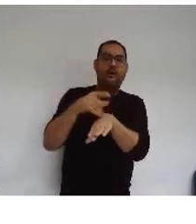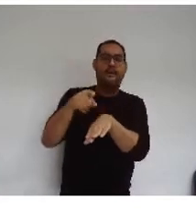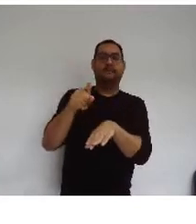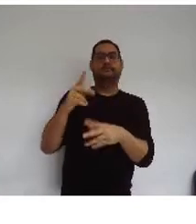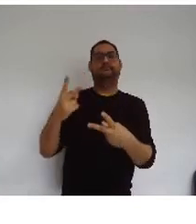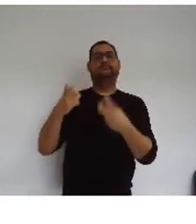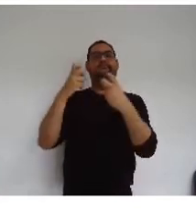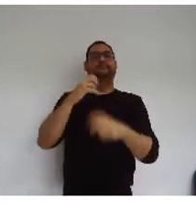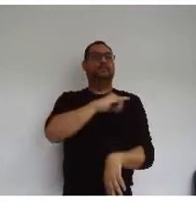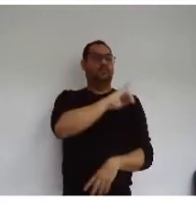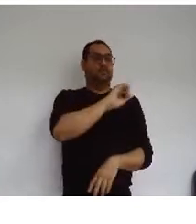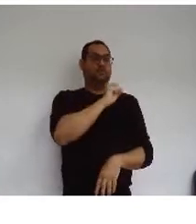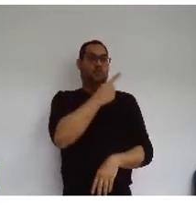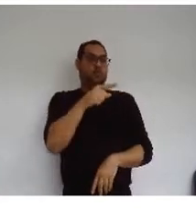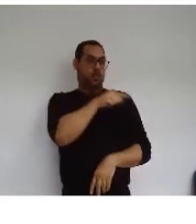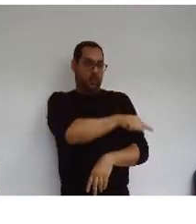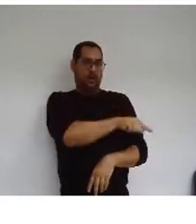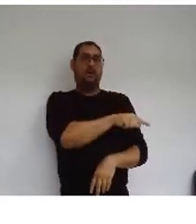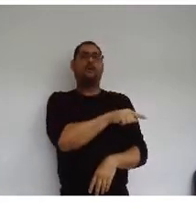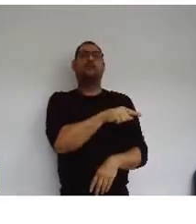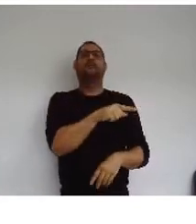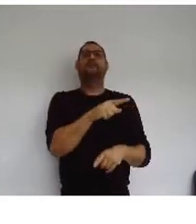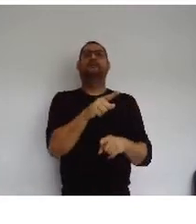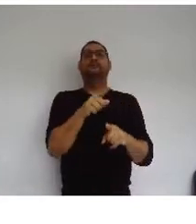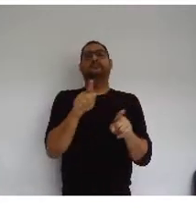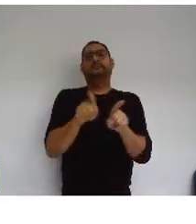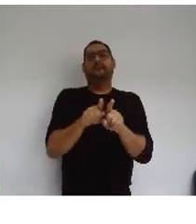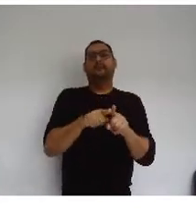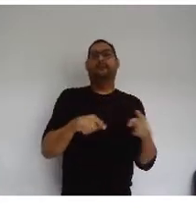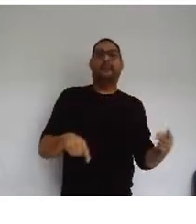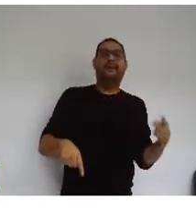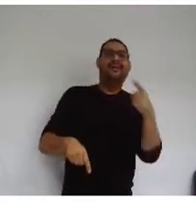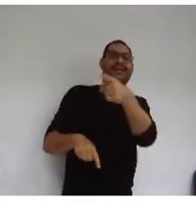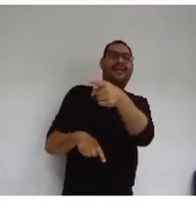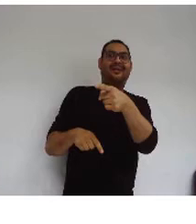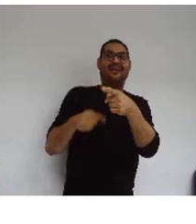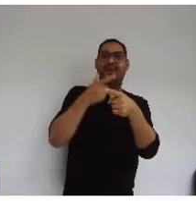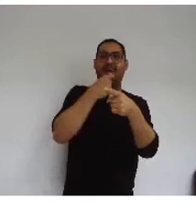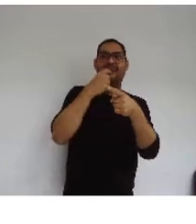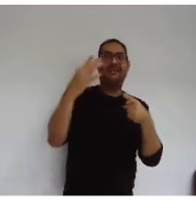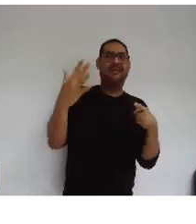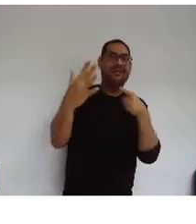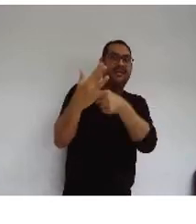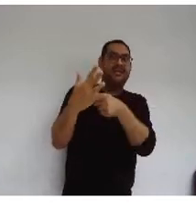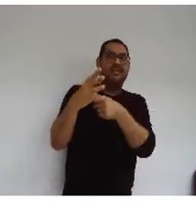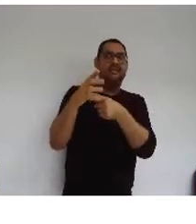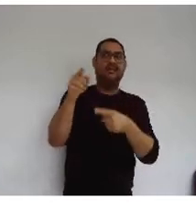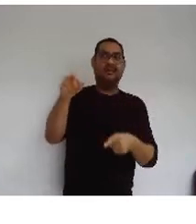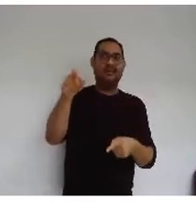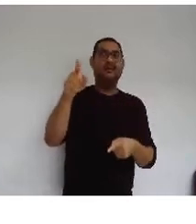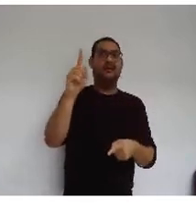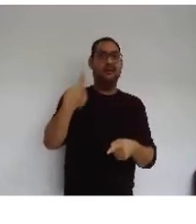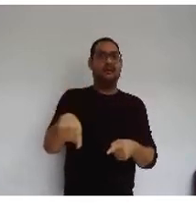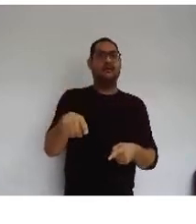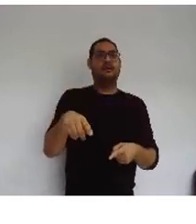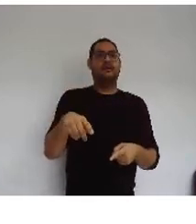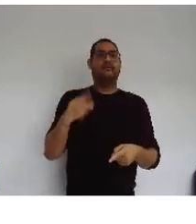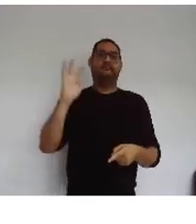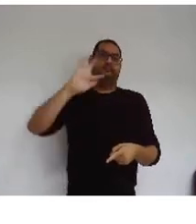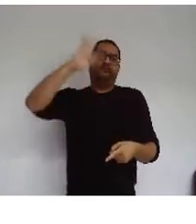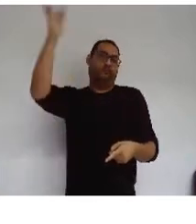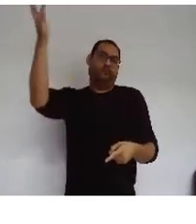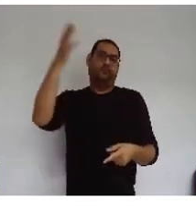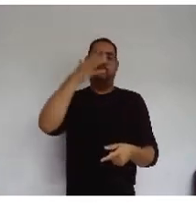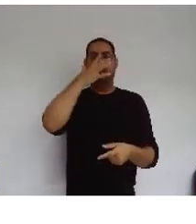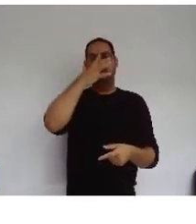quem João é e ao mesmo tempo o que ele está, ou quem João é no sentido do que ele está performatizando e